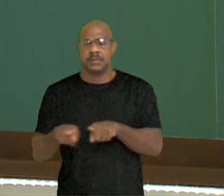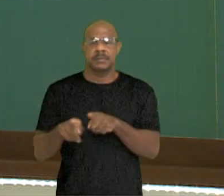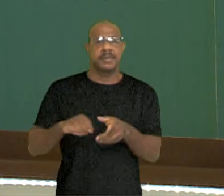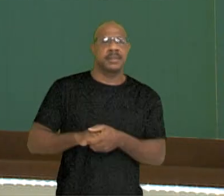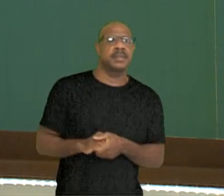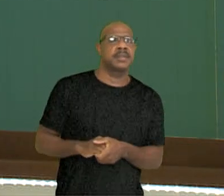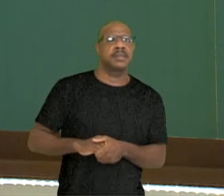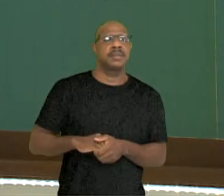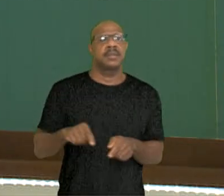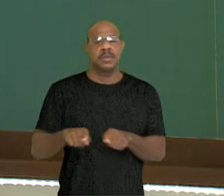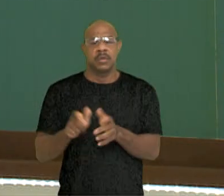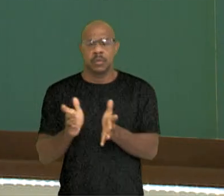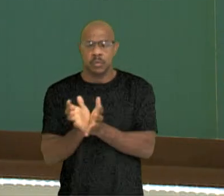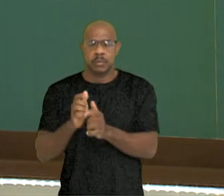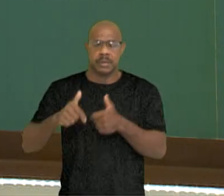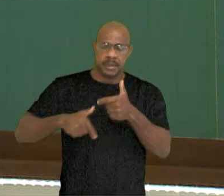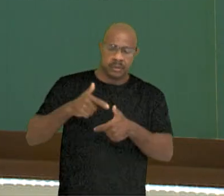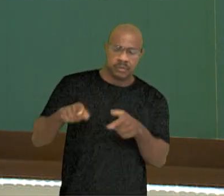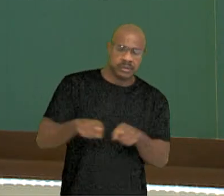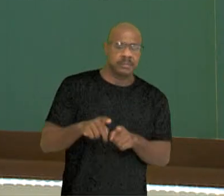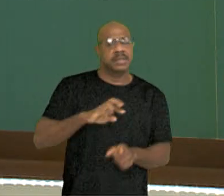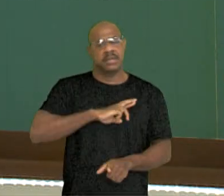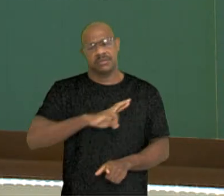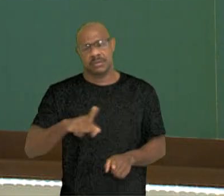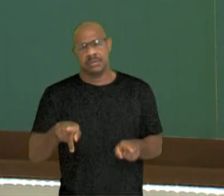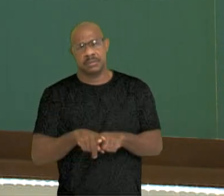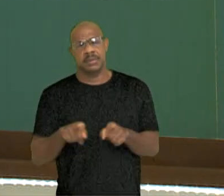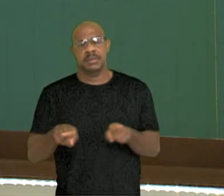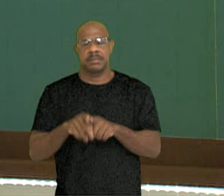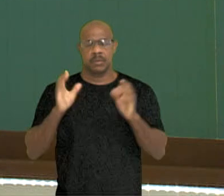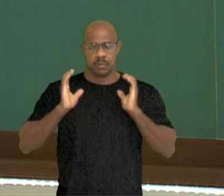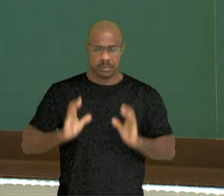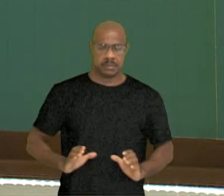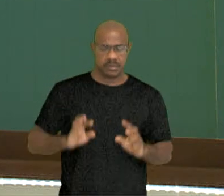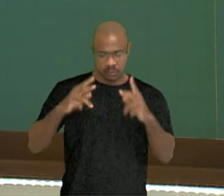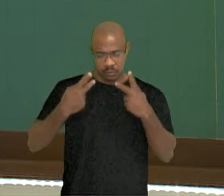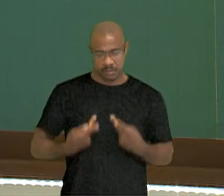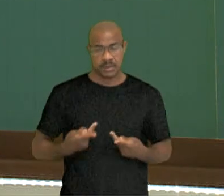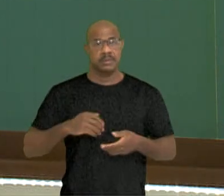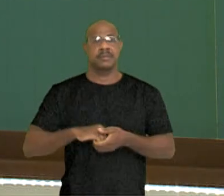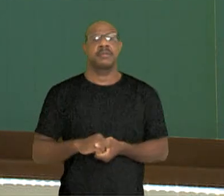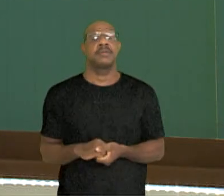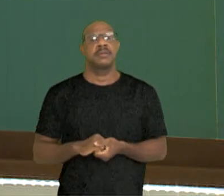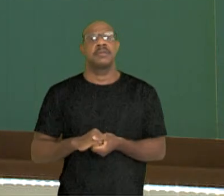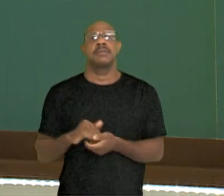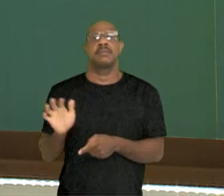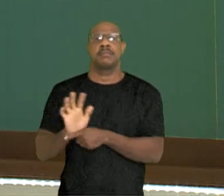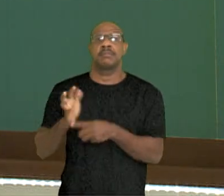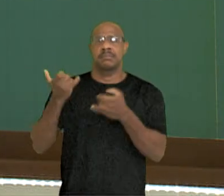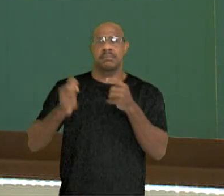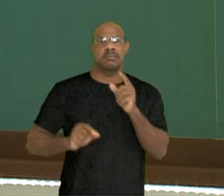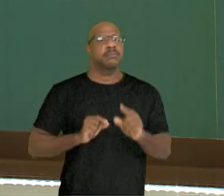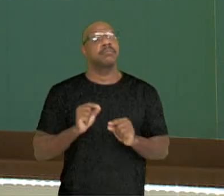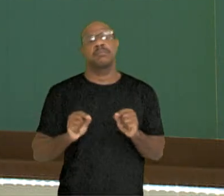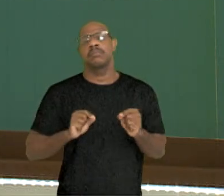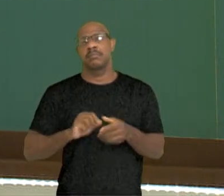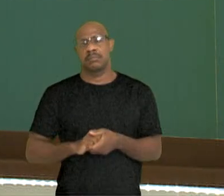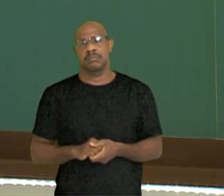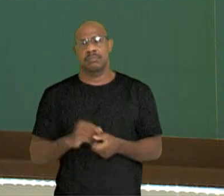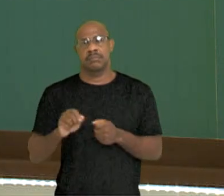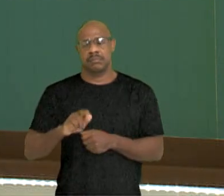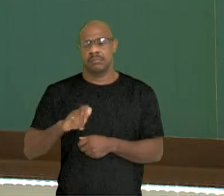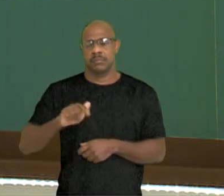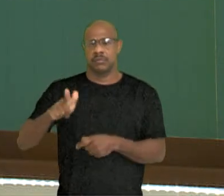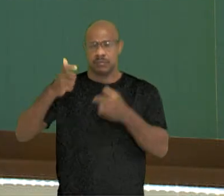representa a religiosidade, e principalmente ao comportamento humano. Nesse vídeo, nós falamos sobre o autor